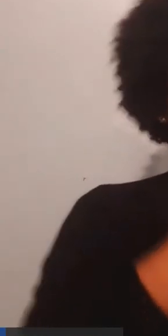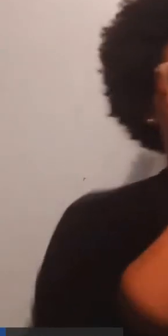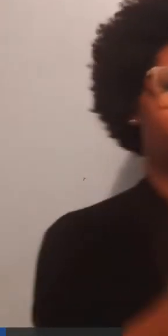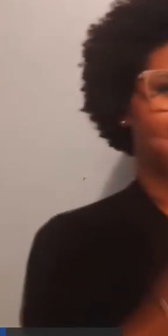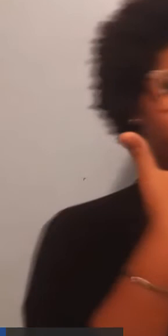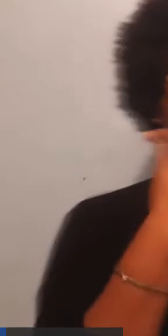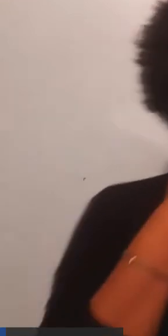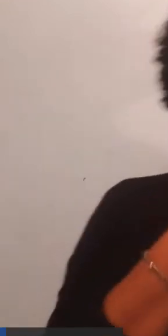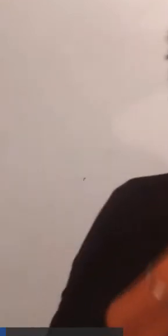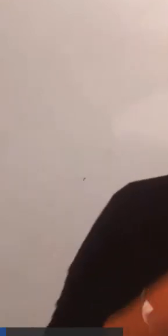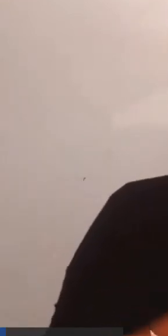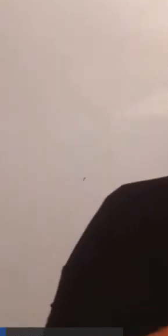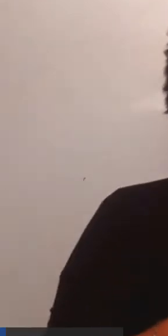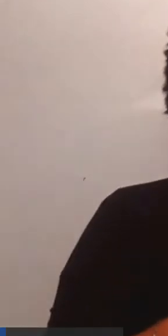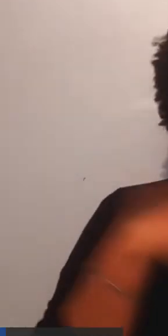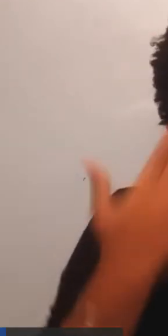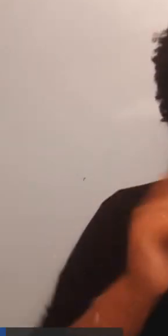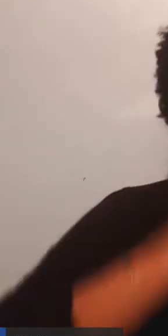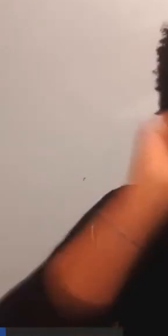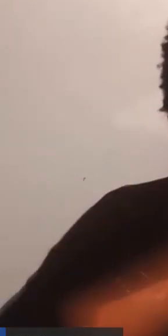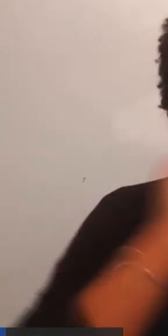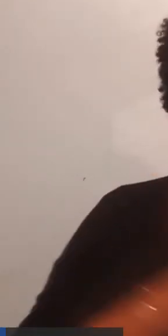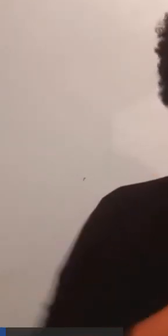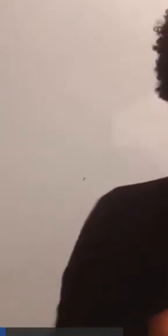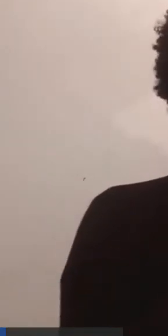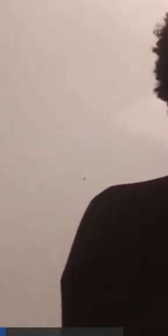Olá, pessoal. Voltei. Então, vamos lá?